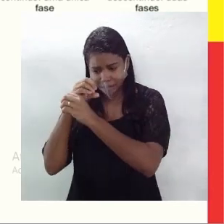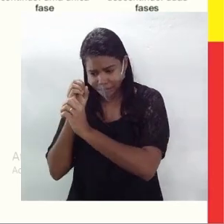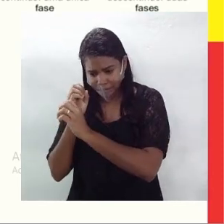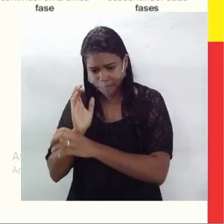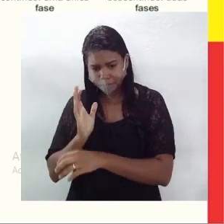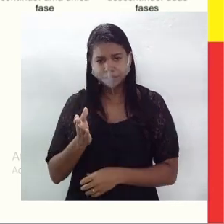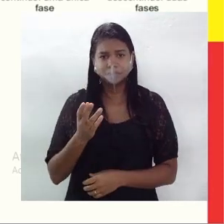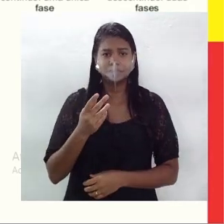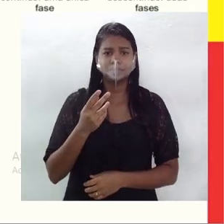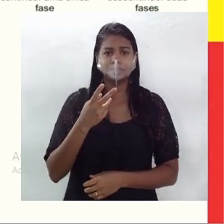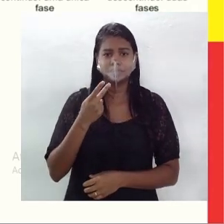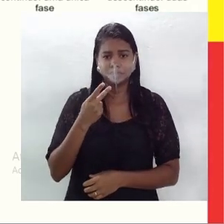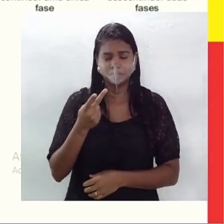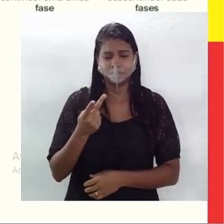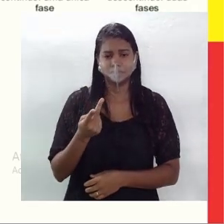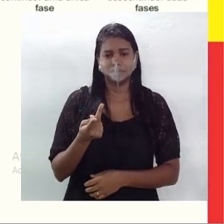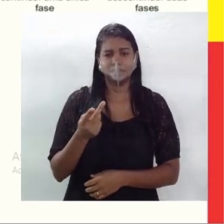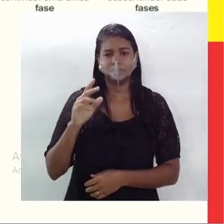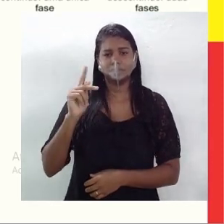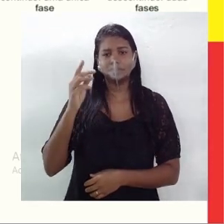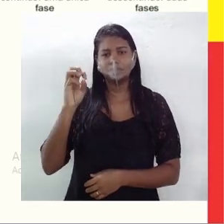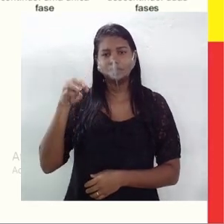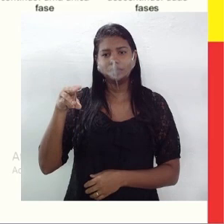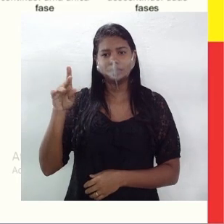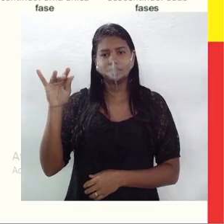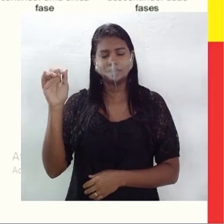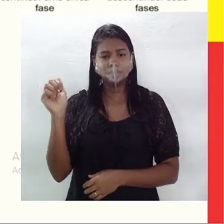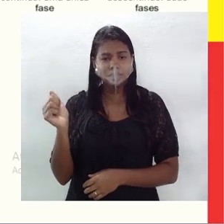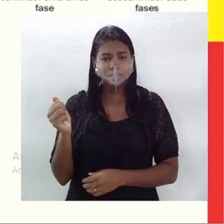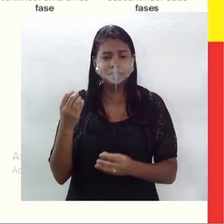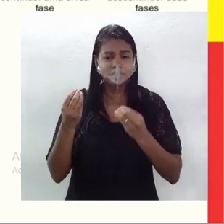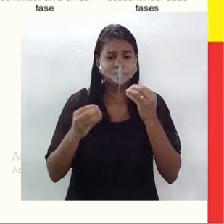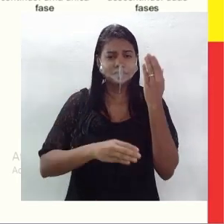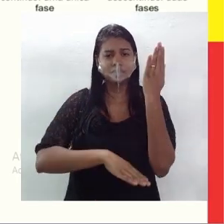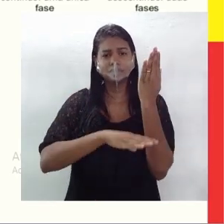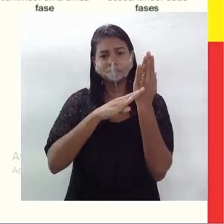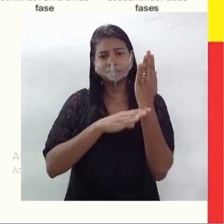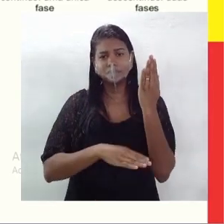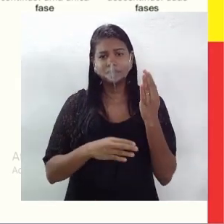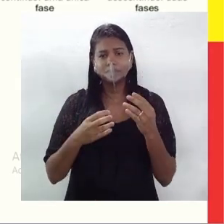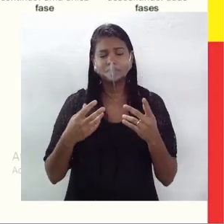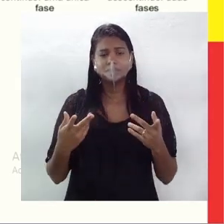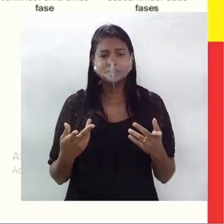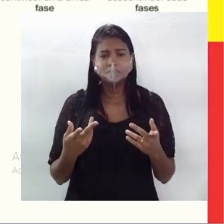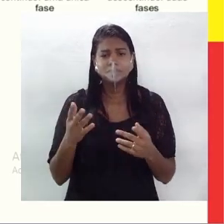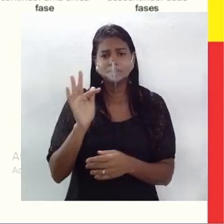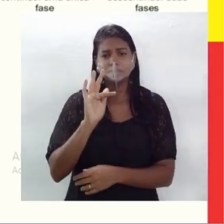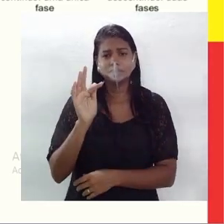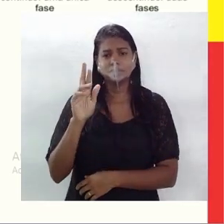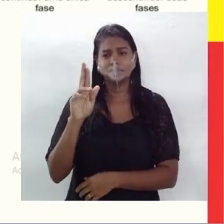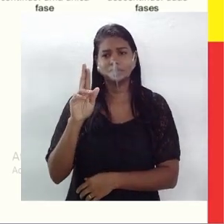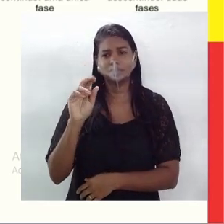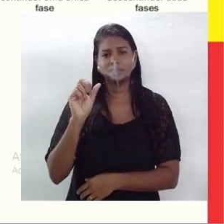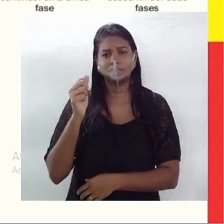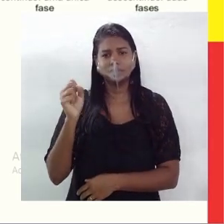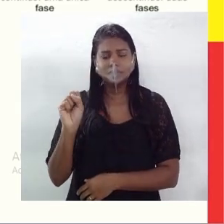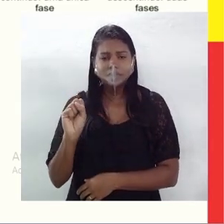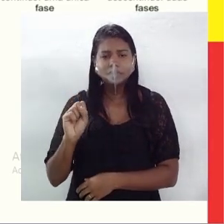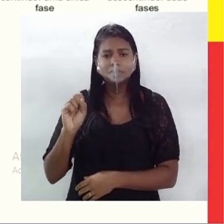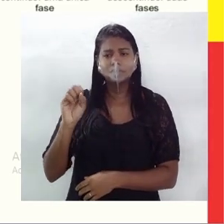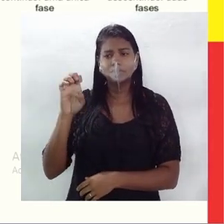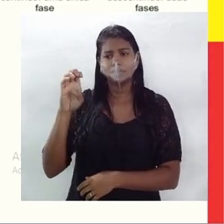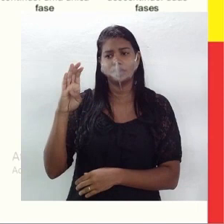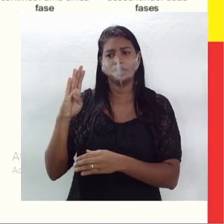dizendo que é homogêneo. Mas como sua temperatura de fusão e de ebulição ela